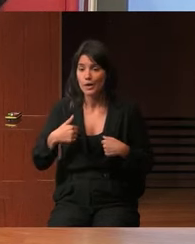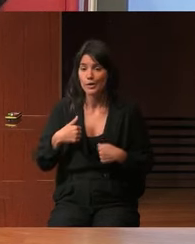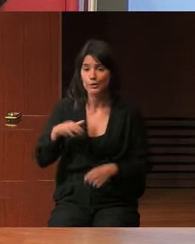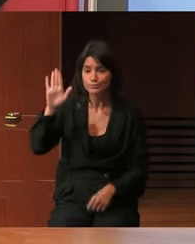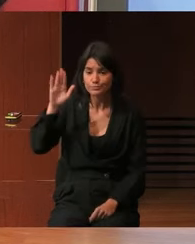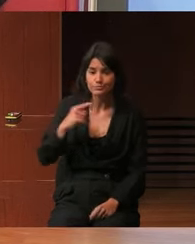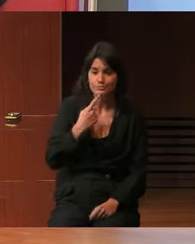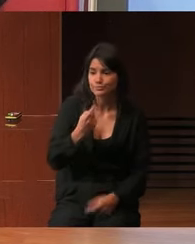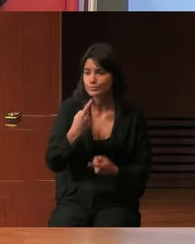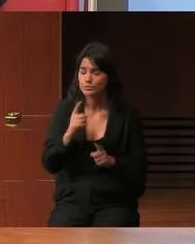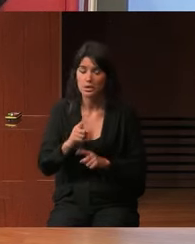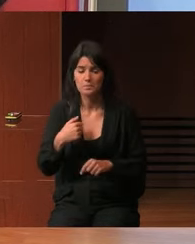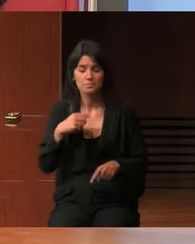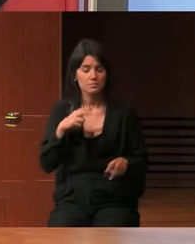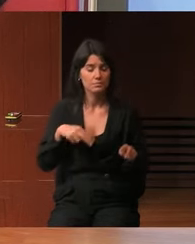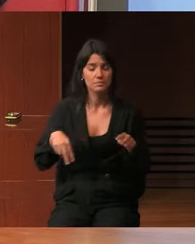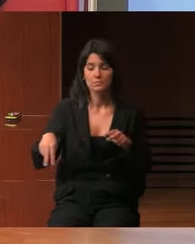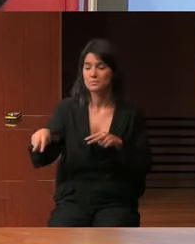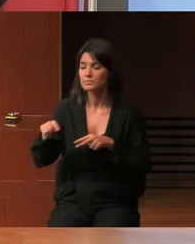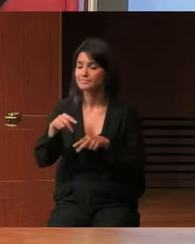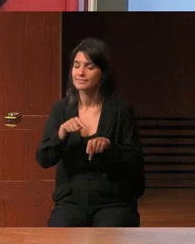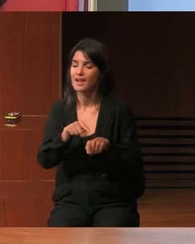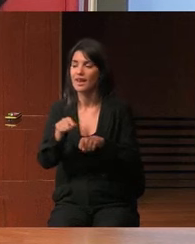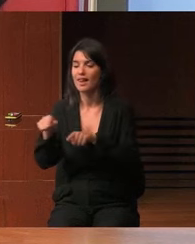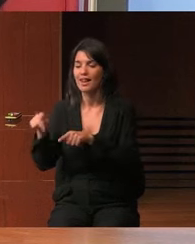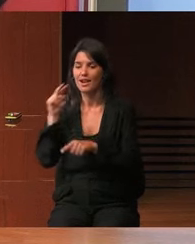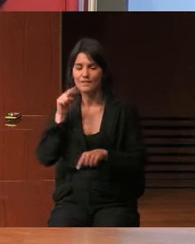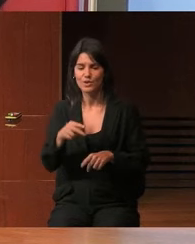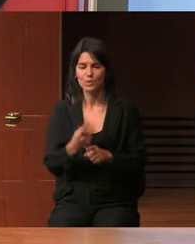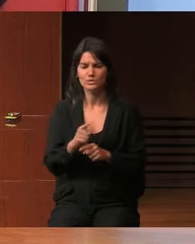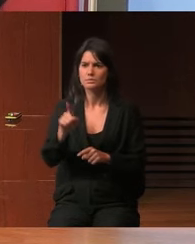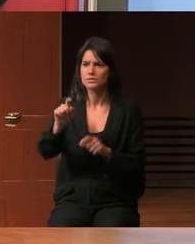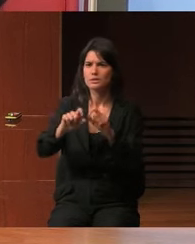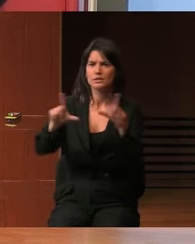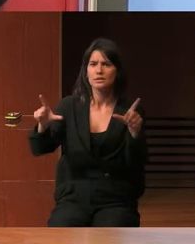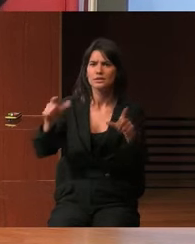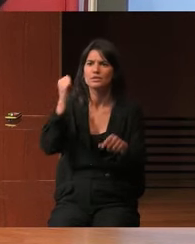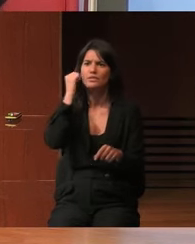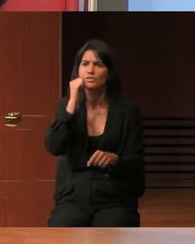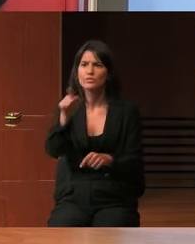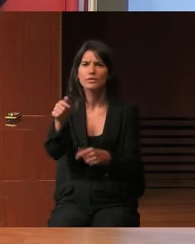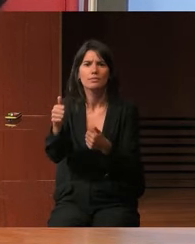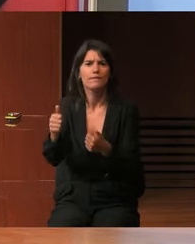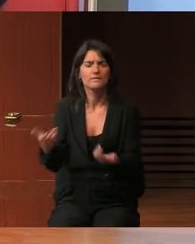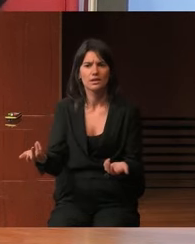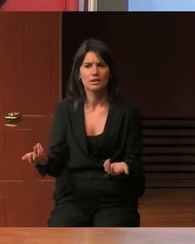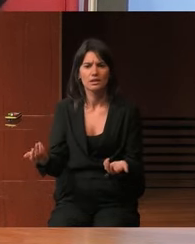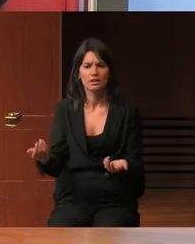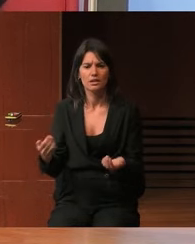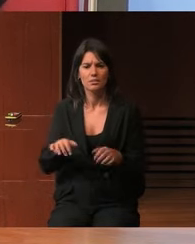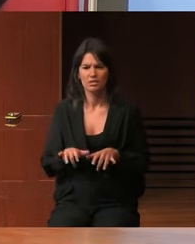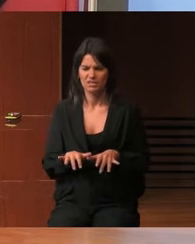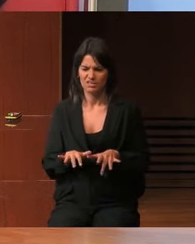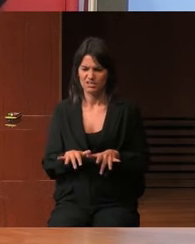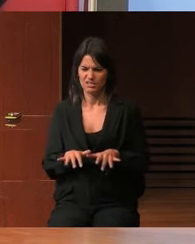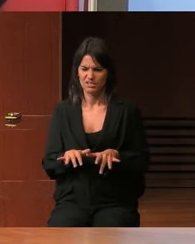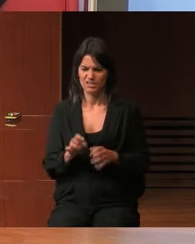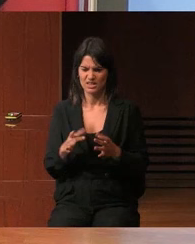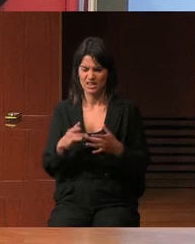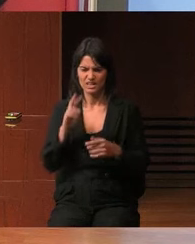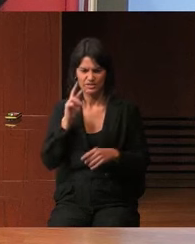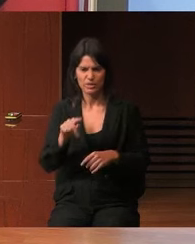isso. Eu vou dar uma volta e vejo que eles estão a ver outras coisas. Eu digo, mas está a dar um filme fantástico. E a pessoa está na net a ver outra